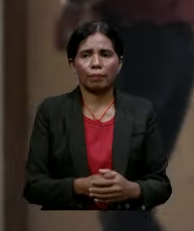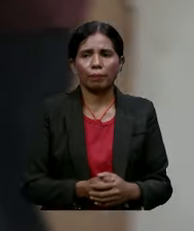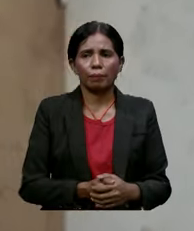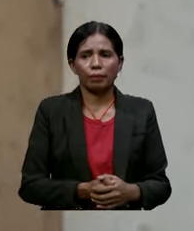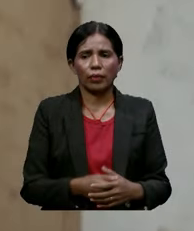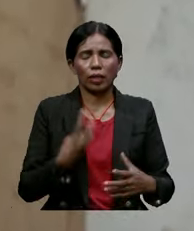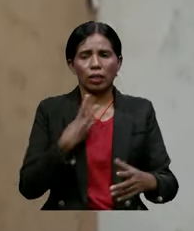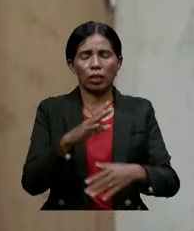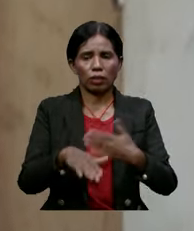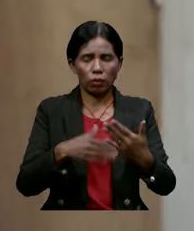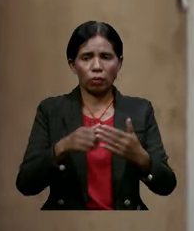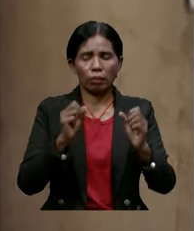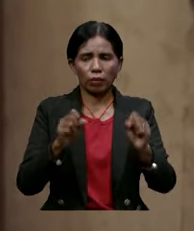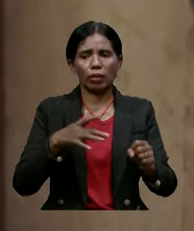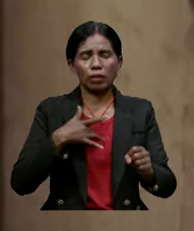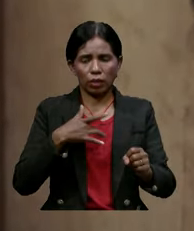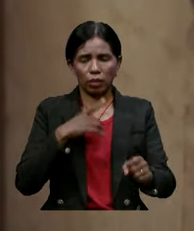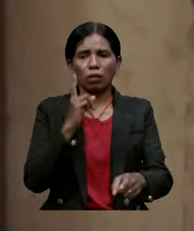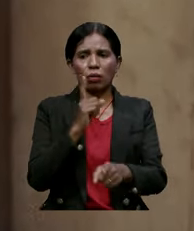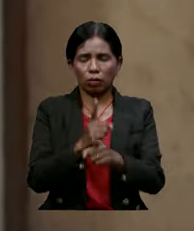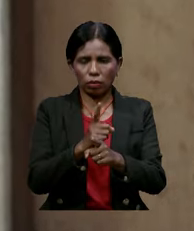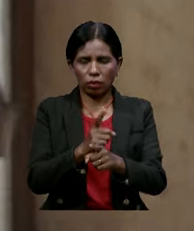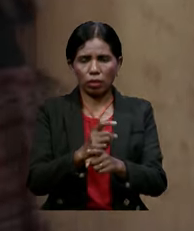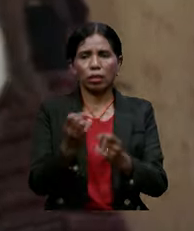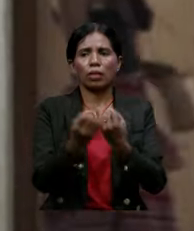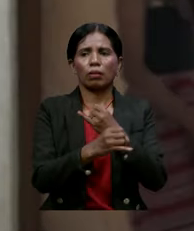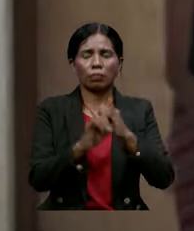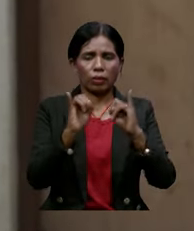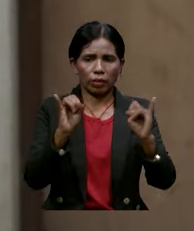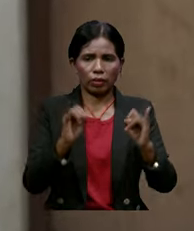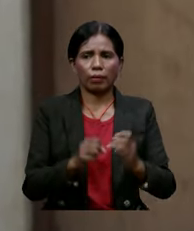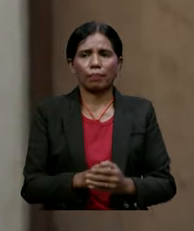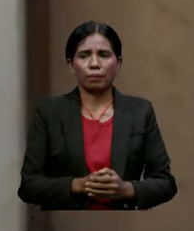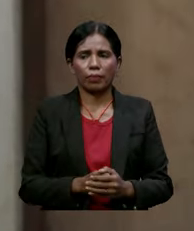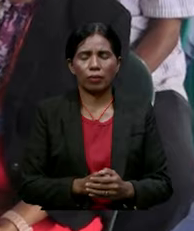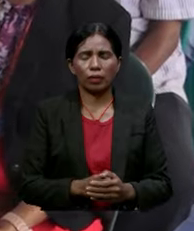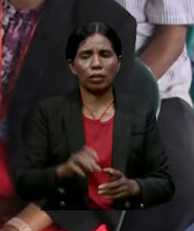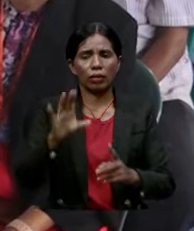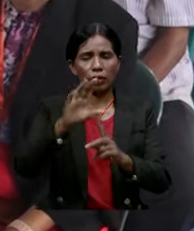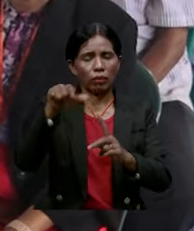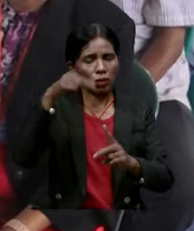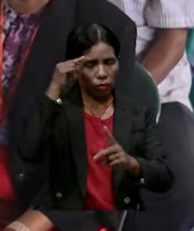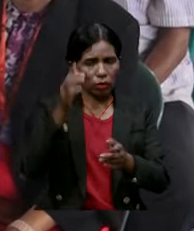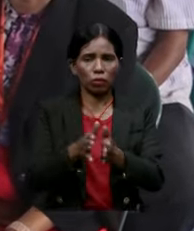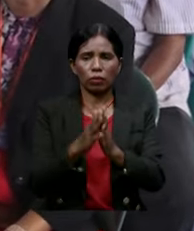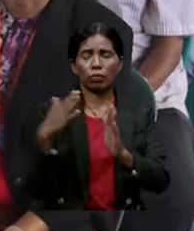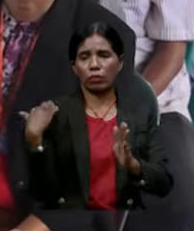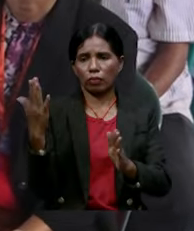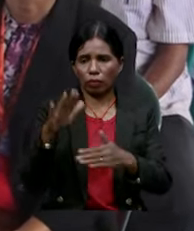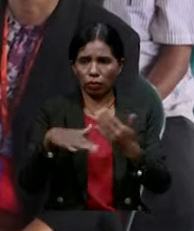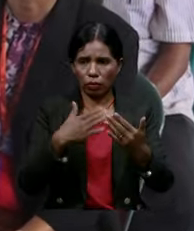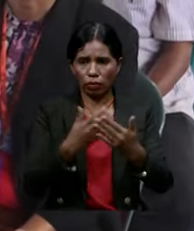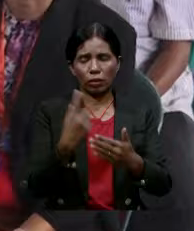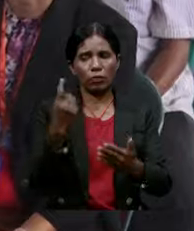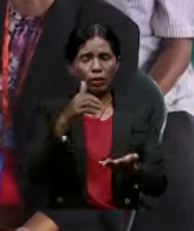e do outro belo sindicato, nós do Nino, o comando. E a ocasião, né, se o governo russo foi em Saisira, a tu na fata em